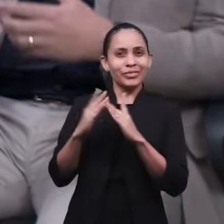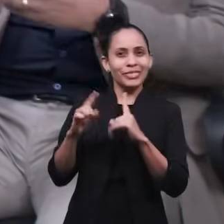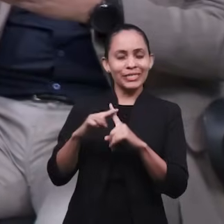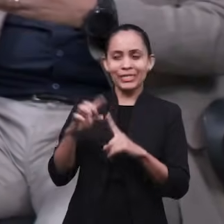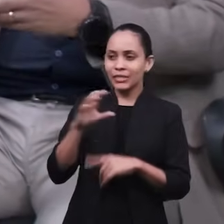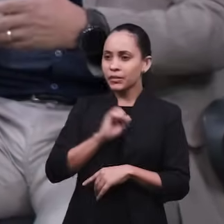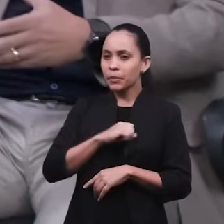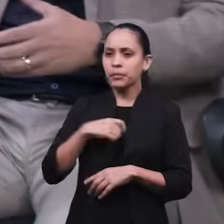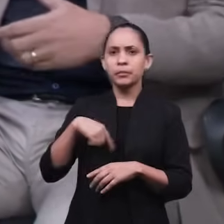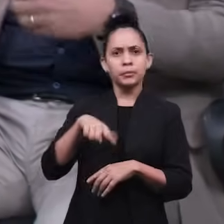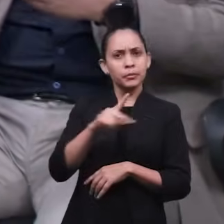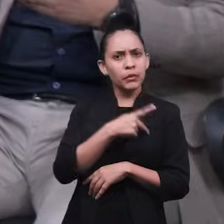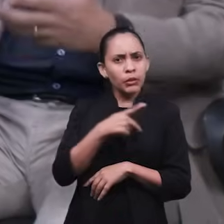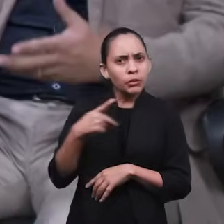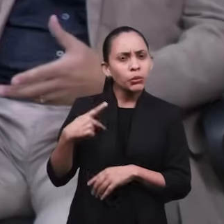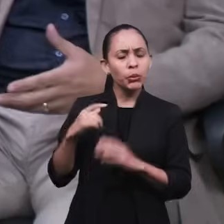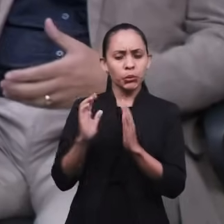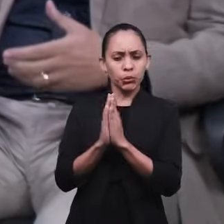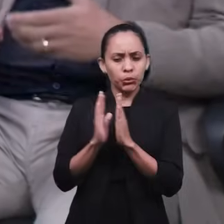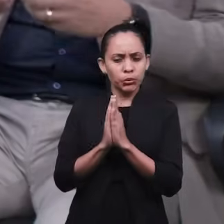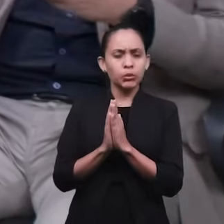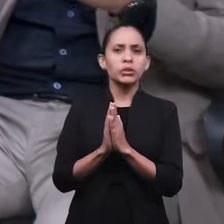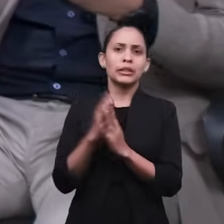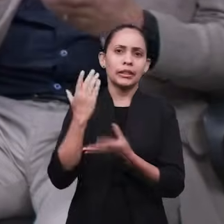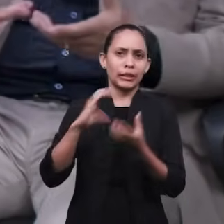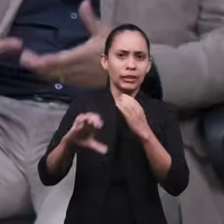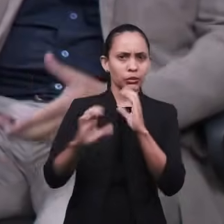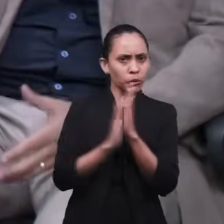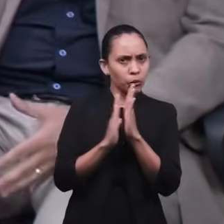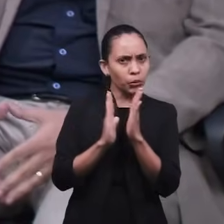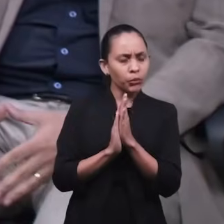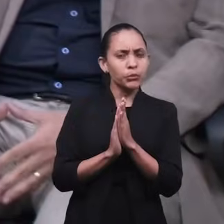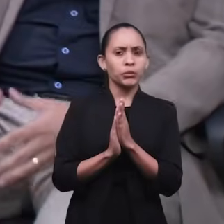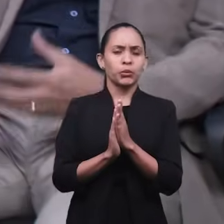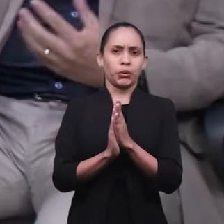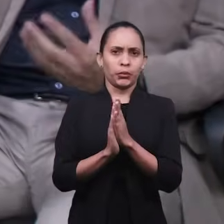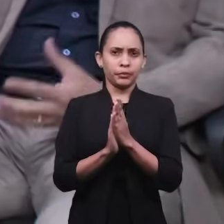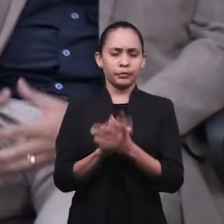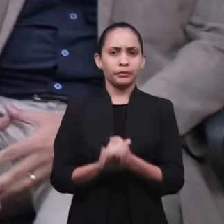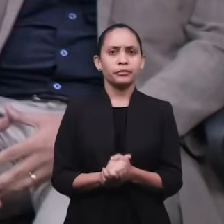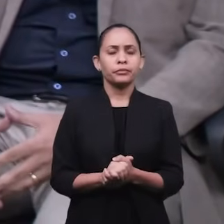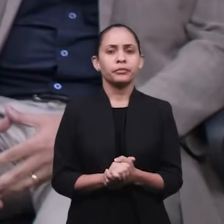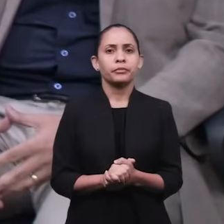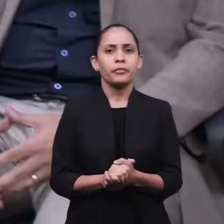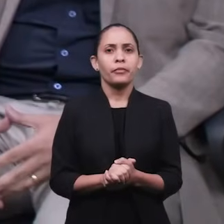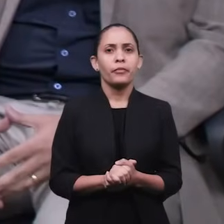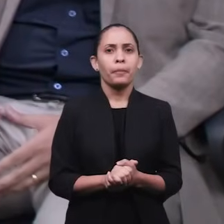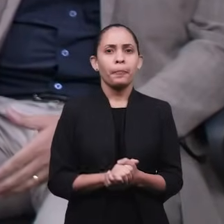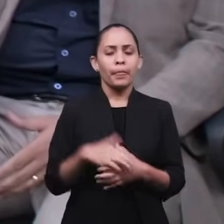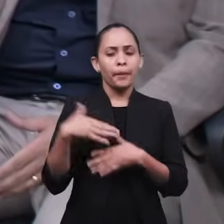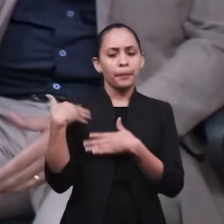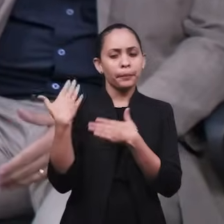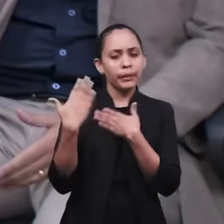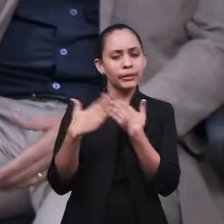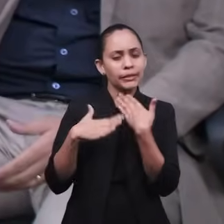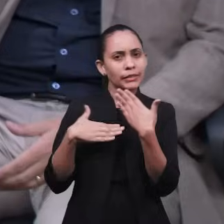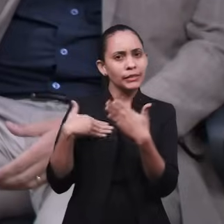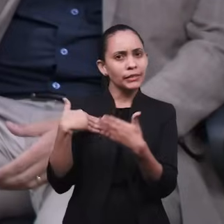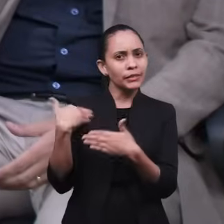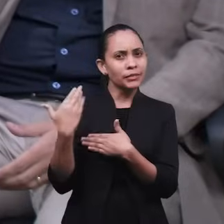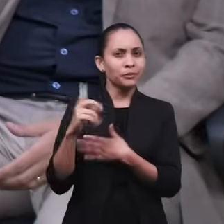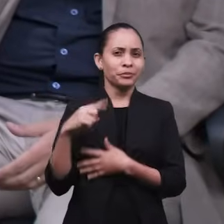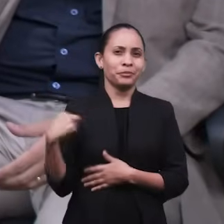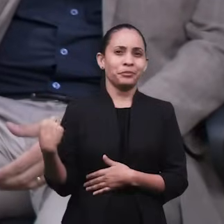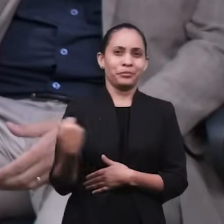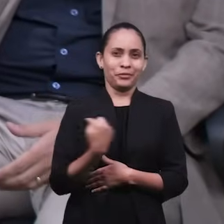ela passou para o pastor consultor do grupo de sessão, cantou na igreja, e o louvor caiu na graça. E passou o tempo,